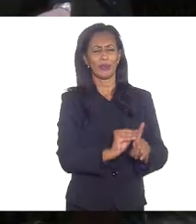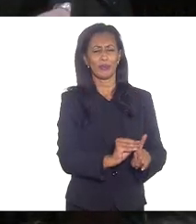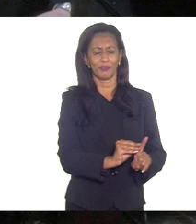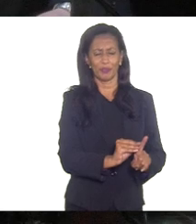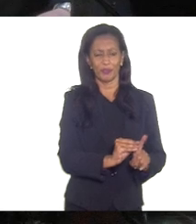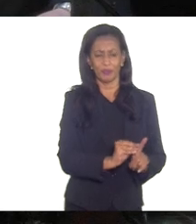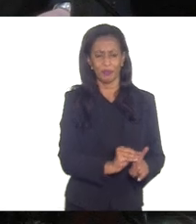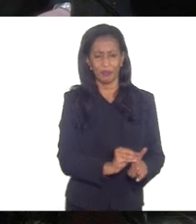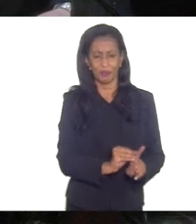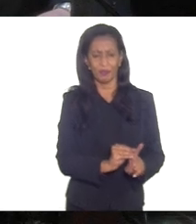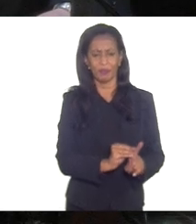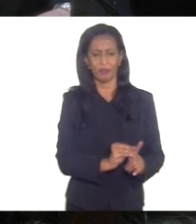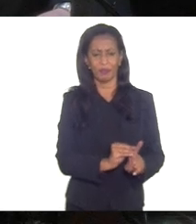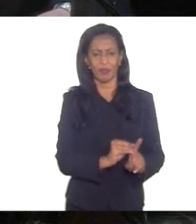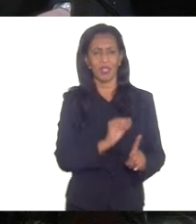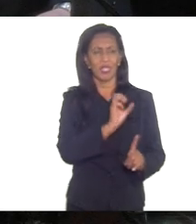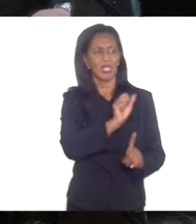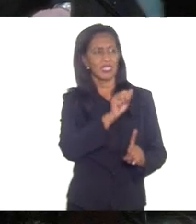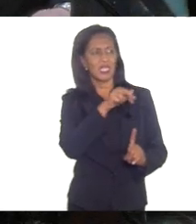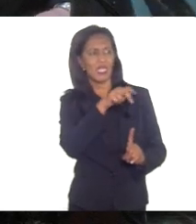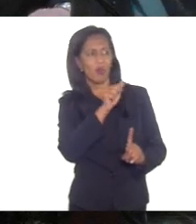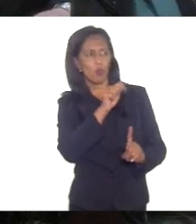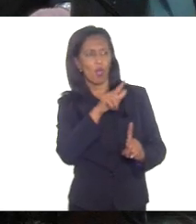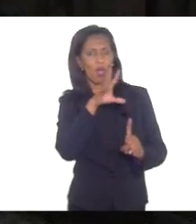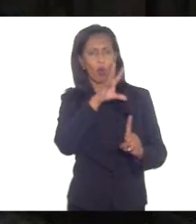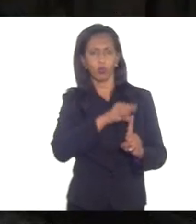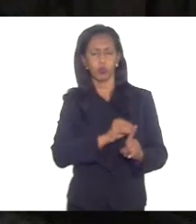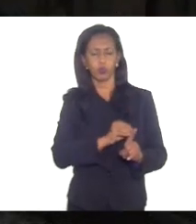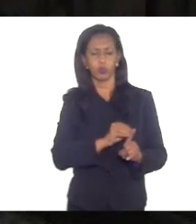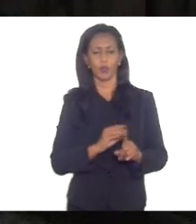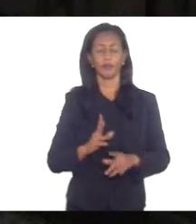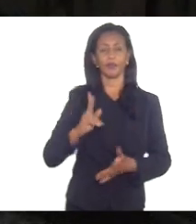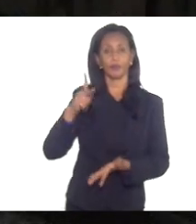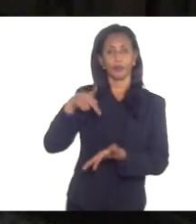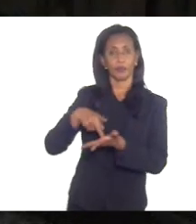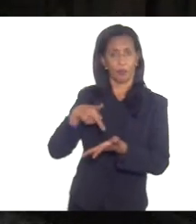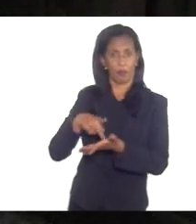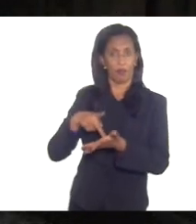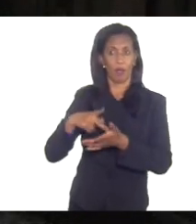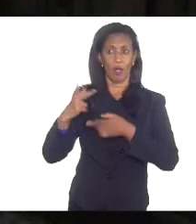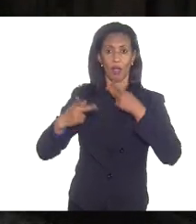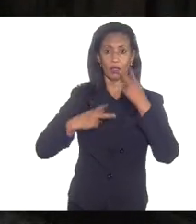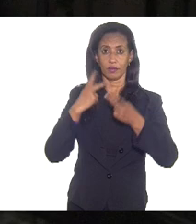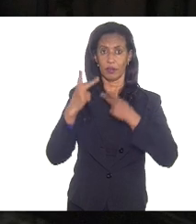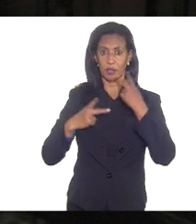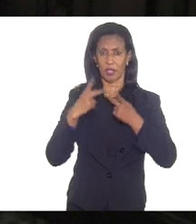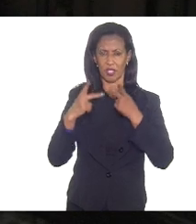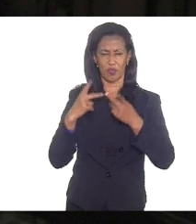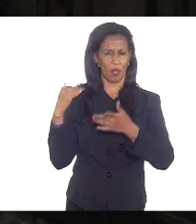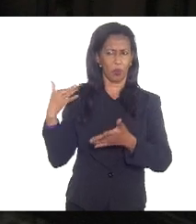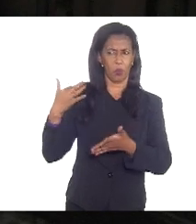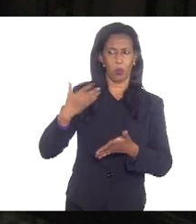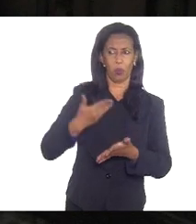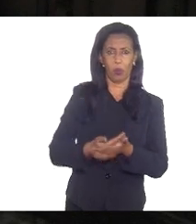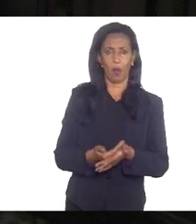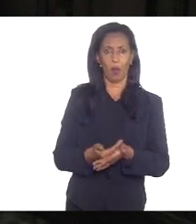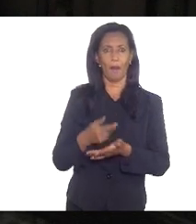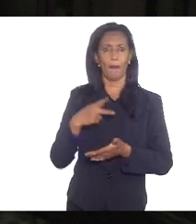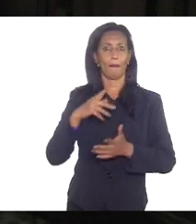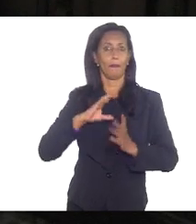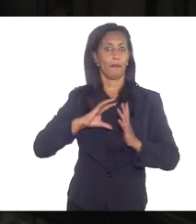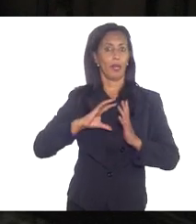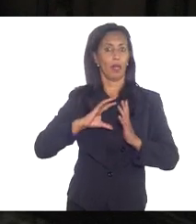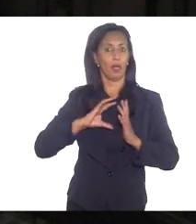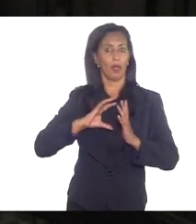deputada. Ok, Samuel, agora sim. Por favor, deputada. Exatamente em razão dos argumentos elencados aqui pela bancada do